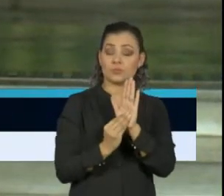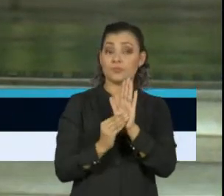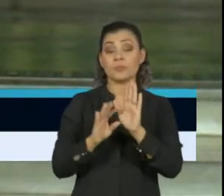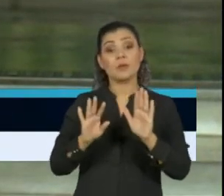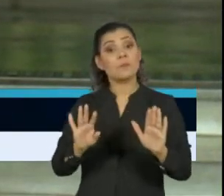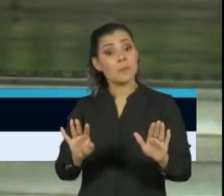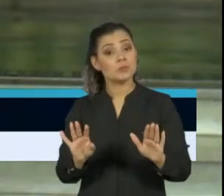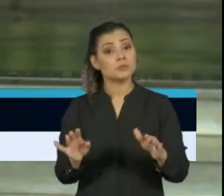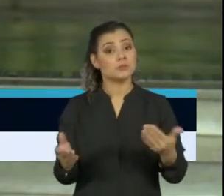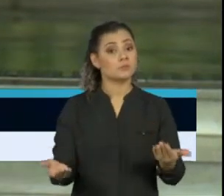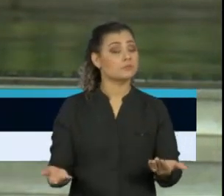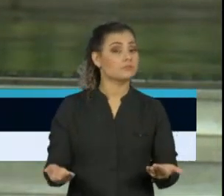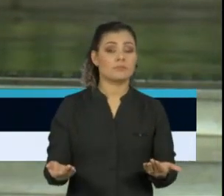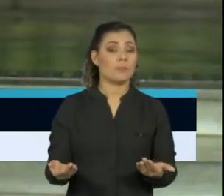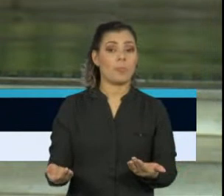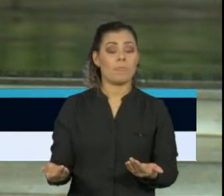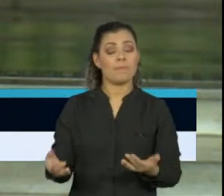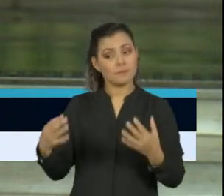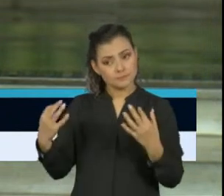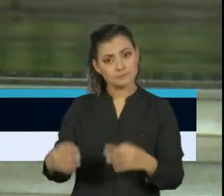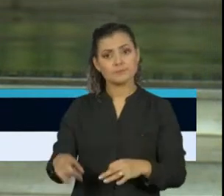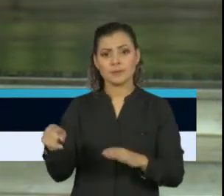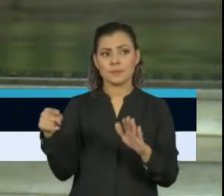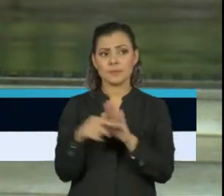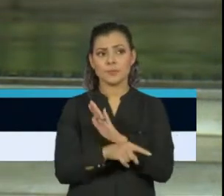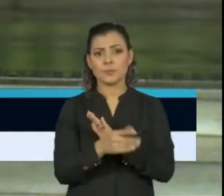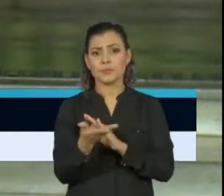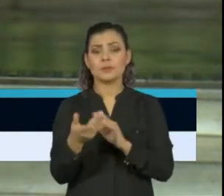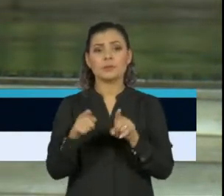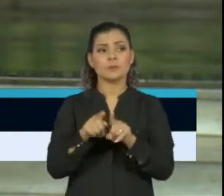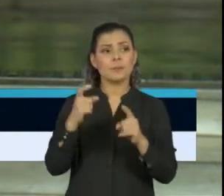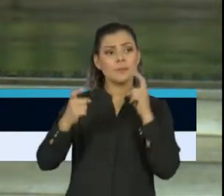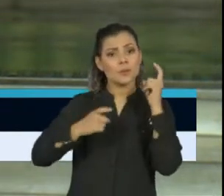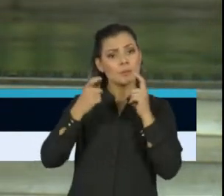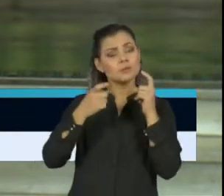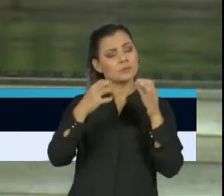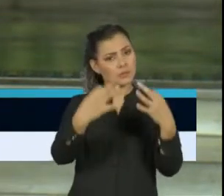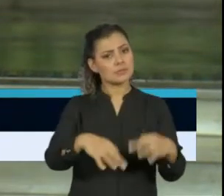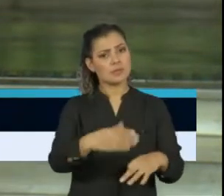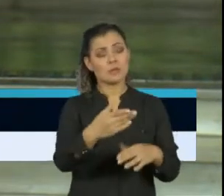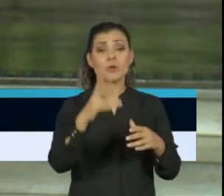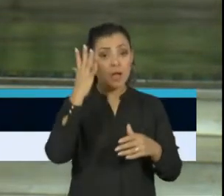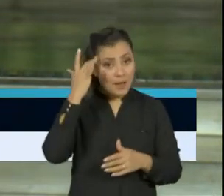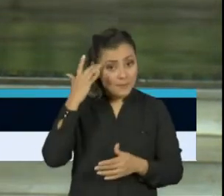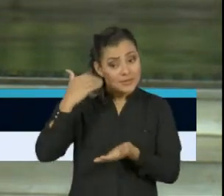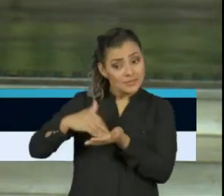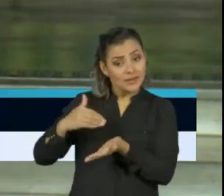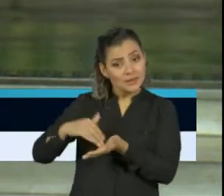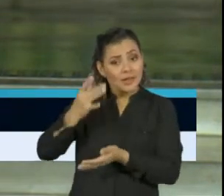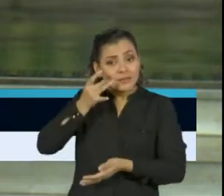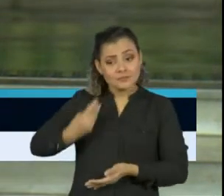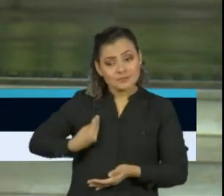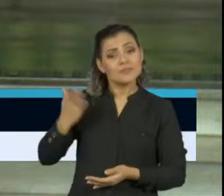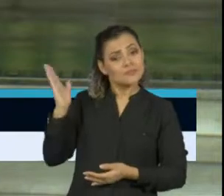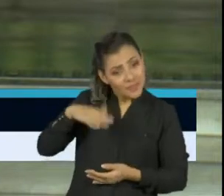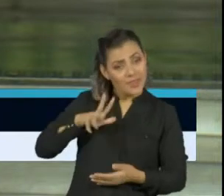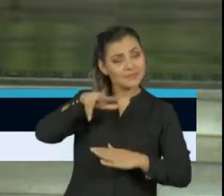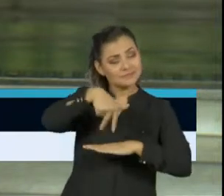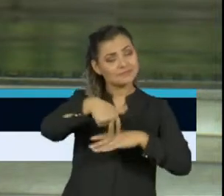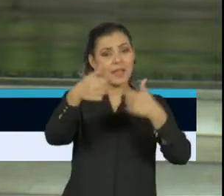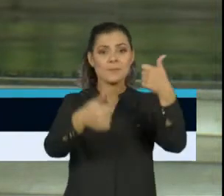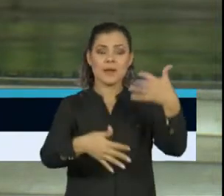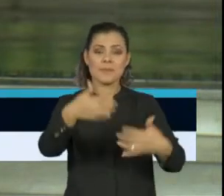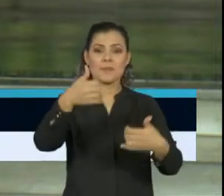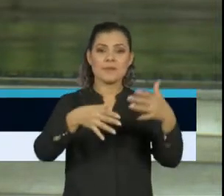Mas não tiro a razão nem da pergunta, nem da preocupação. É por isso mesmo que amanhã o próprio secretário da Educação anunciará